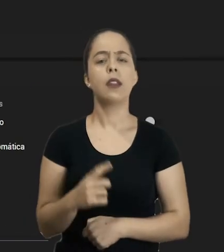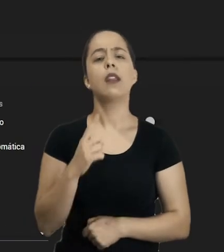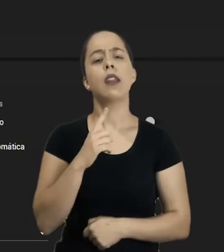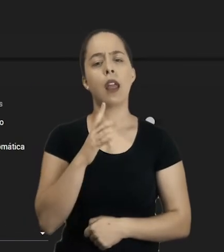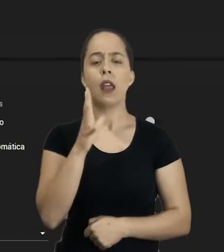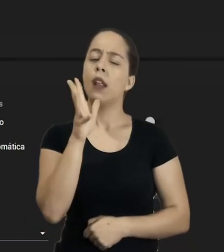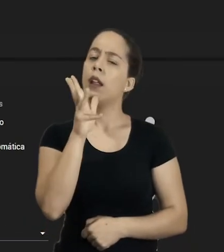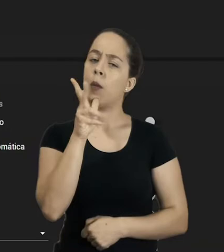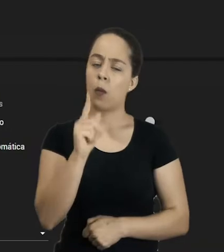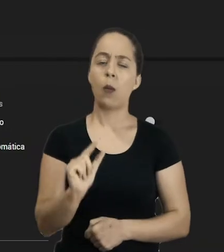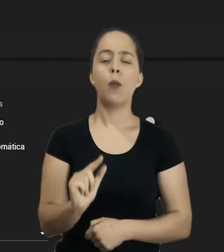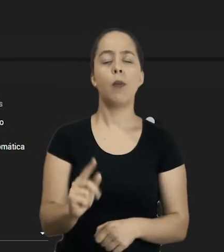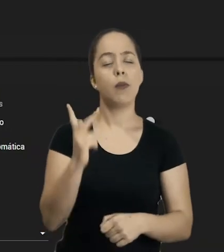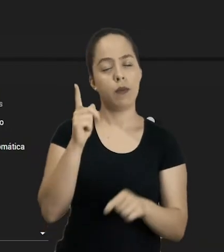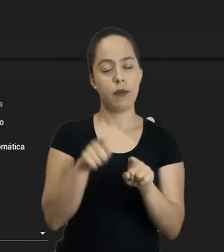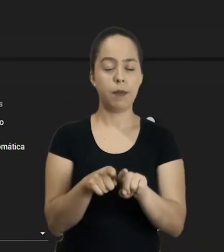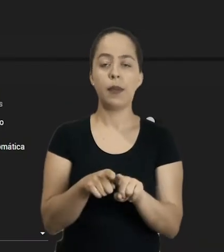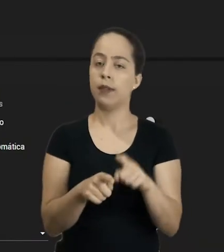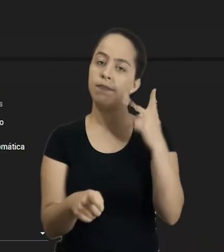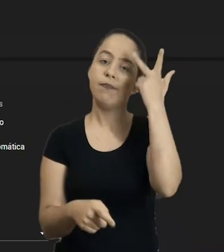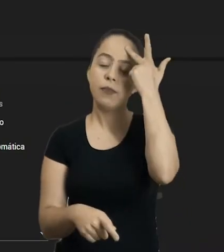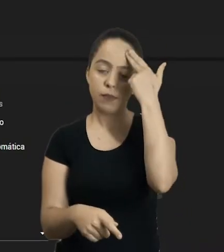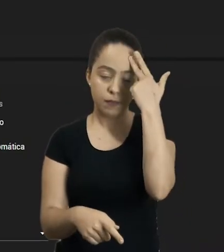Vai mudar aqui também, demora alguns segundos.